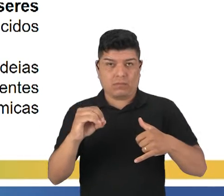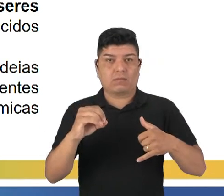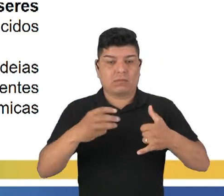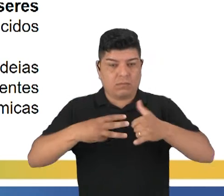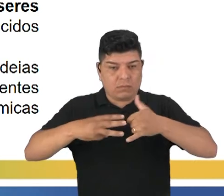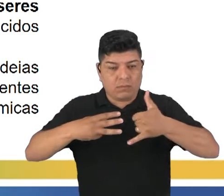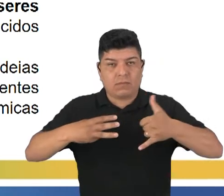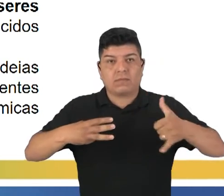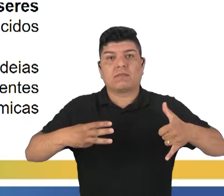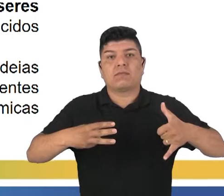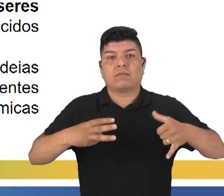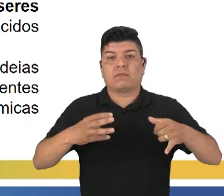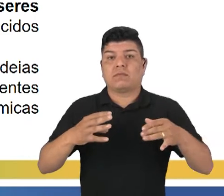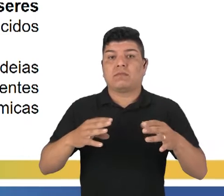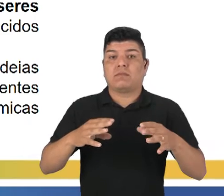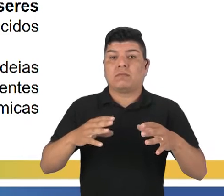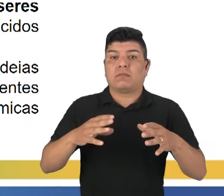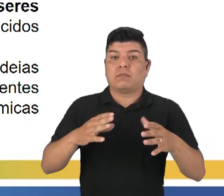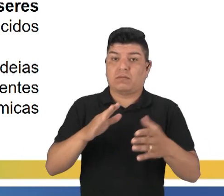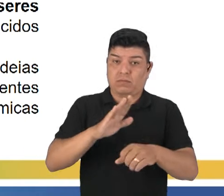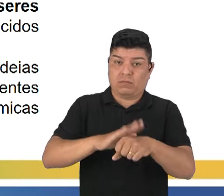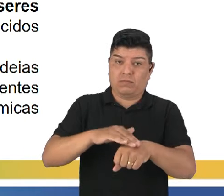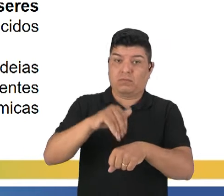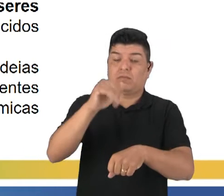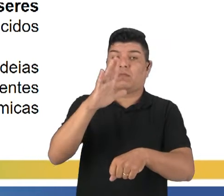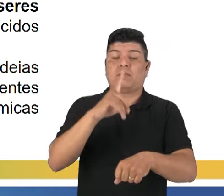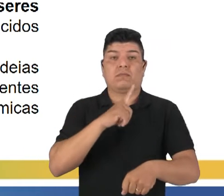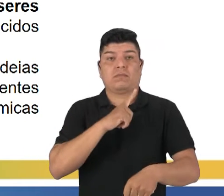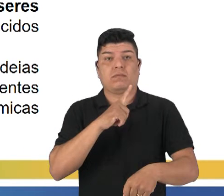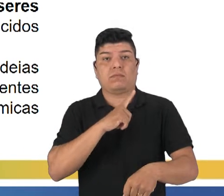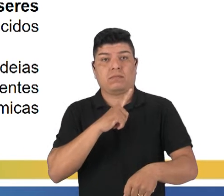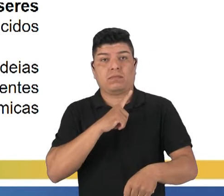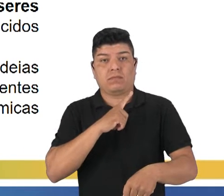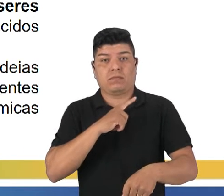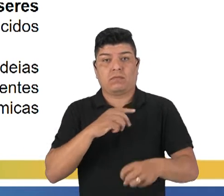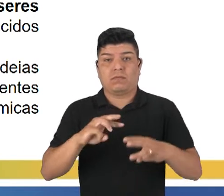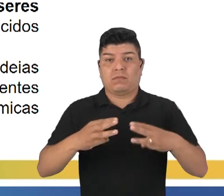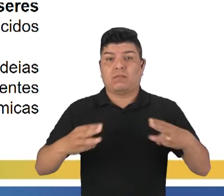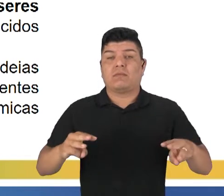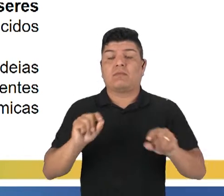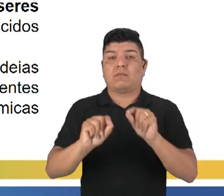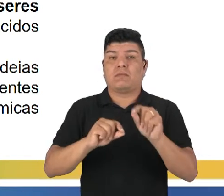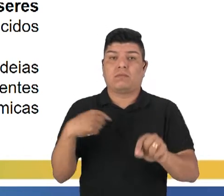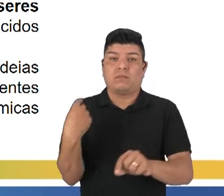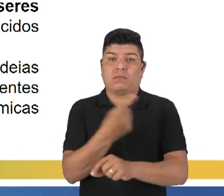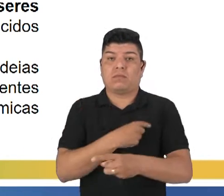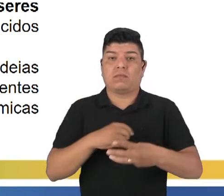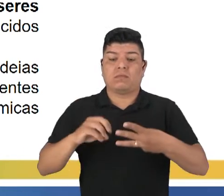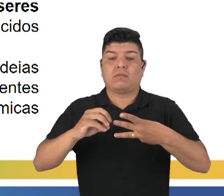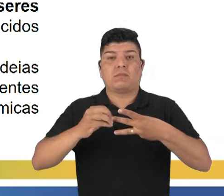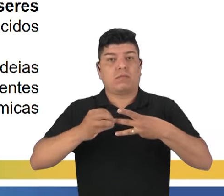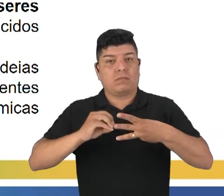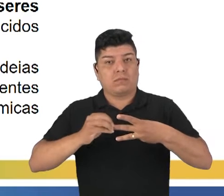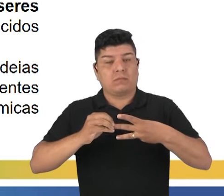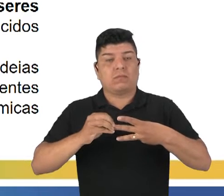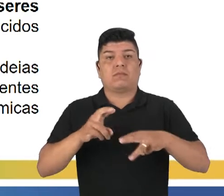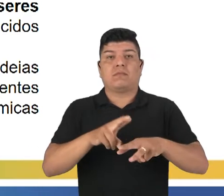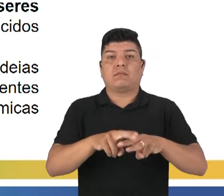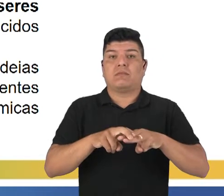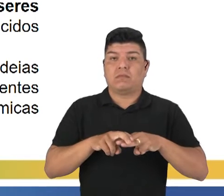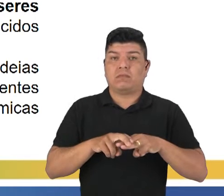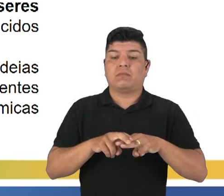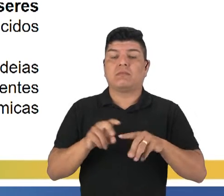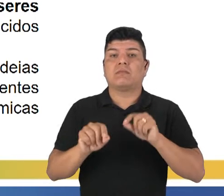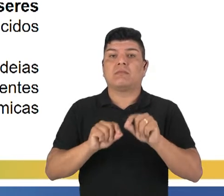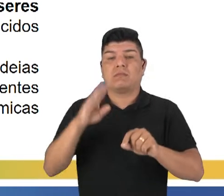que constituem a maior parte da massa das células, das nossas células. Sendo